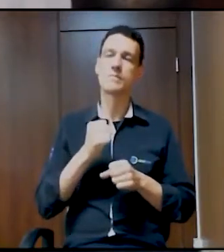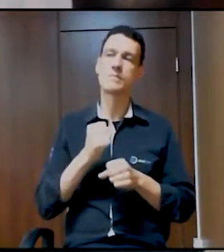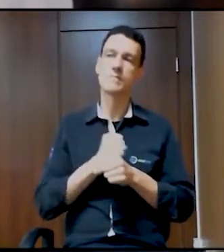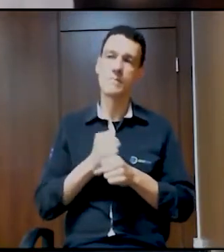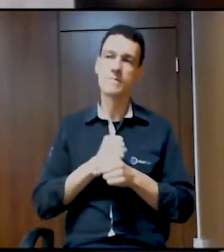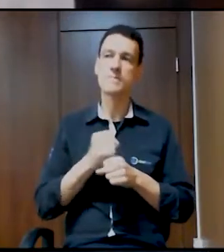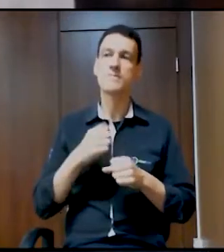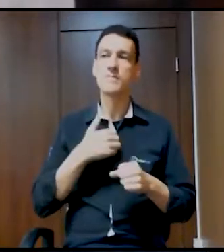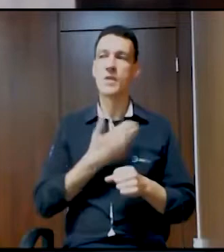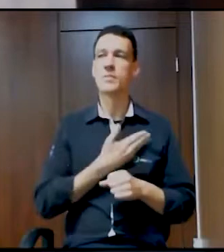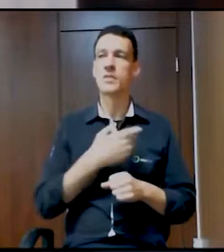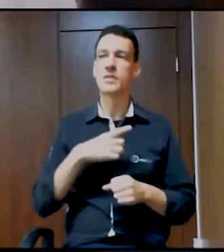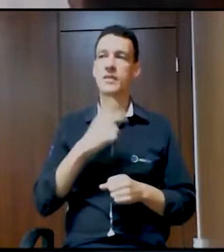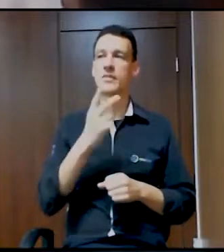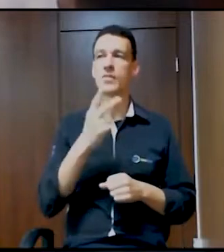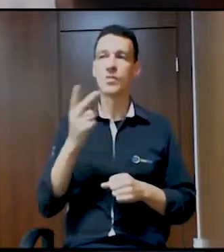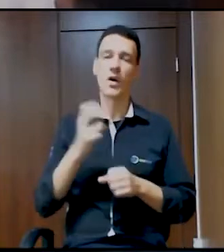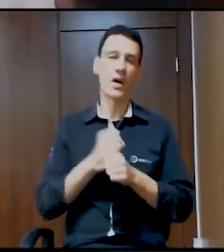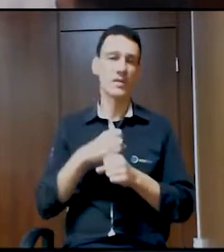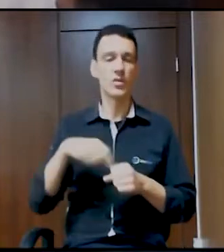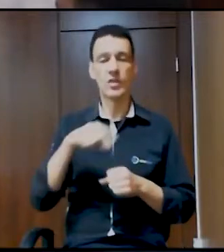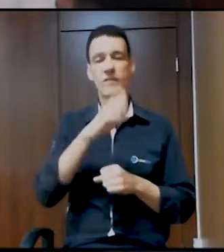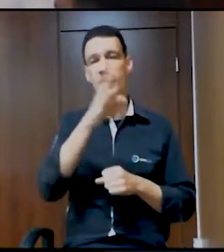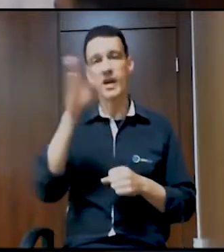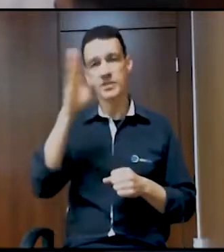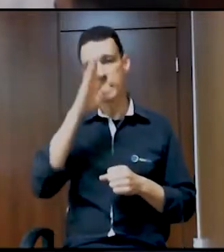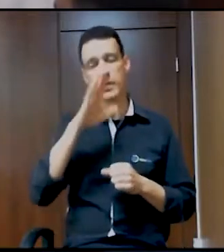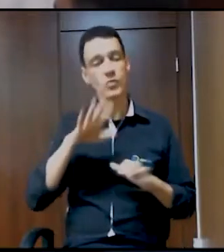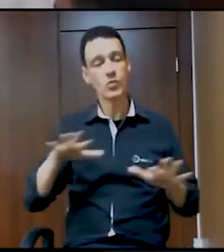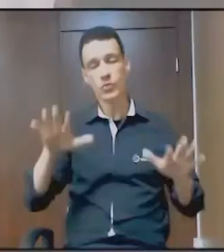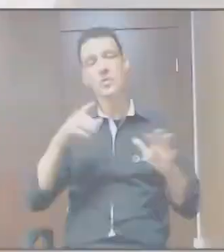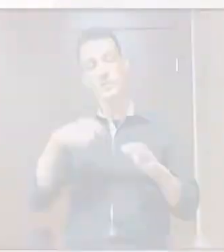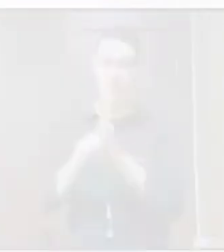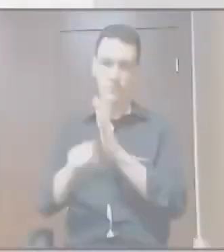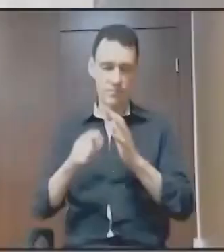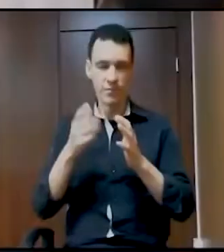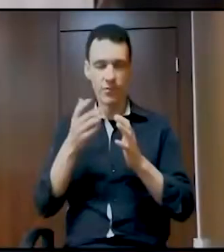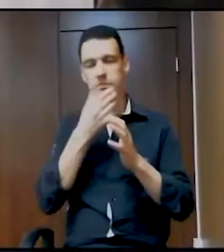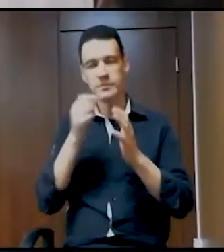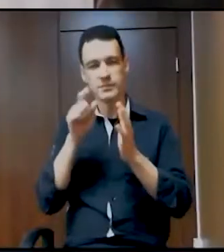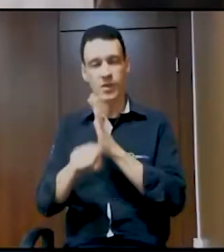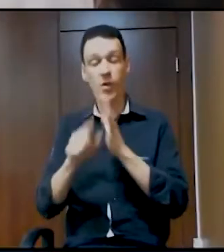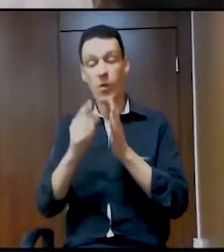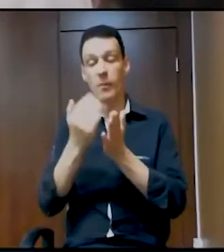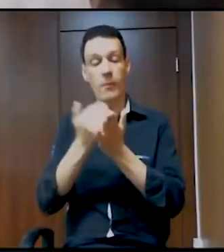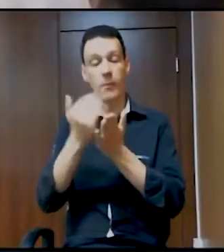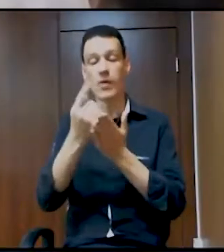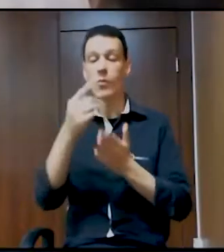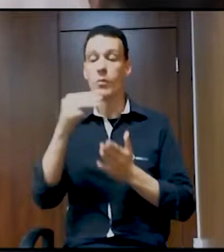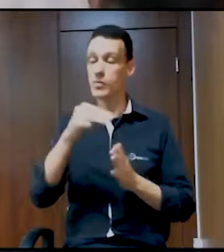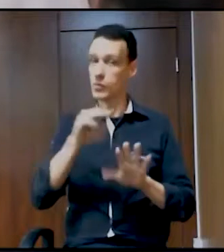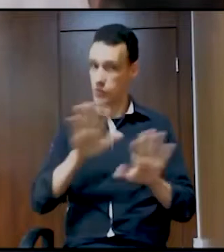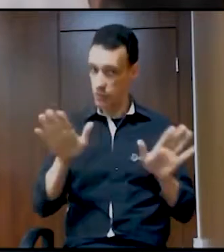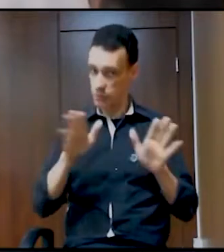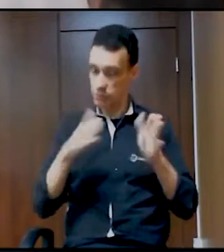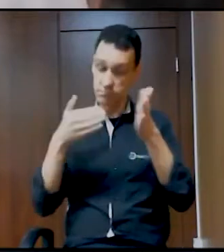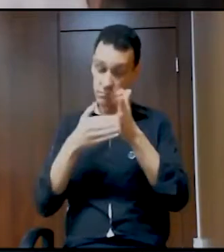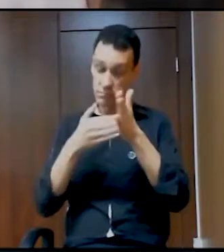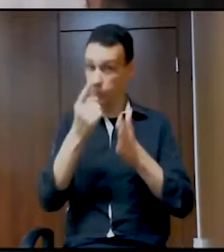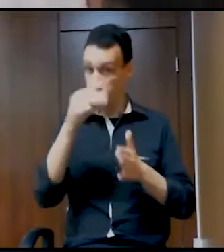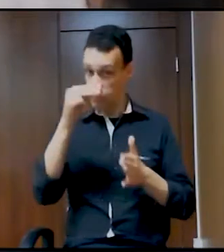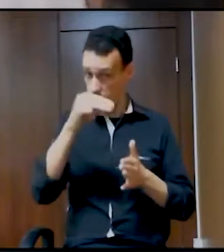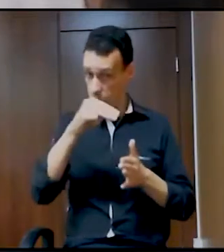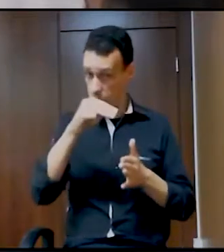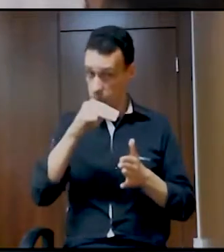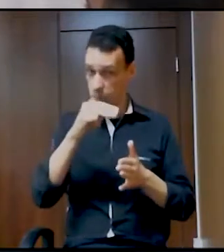tem 22 anos, nós viajamos o Brasil todo e nós somos morador de rua. Mais um minuto para a senhora, pode ser? Então, vou voltar de novo.